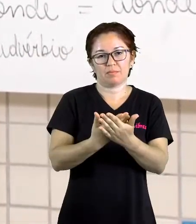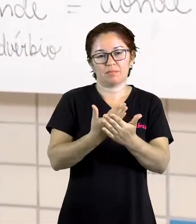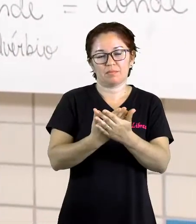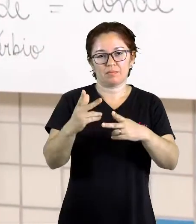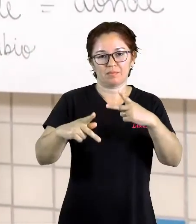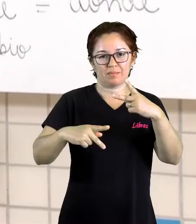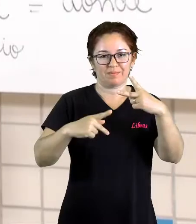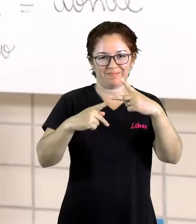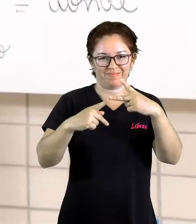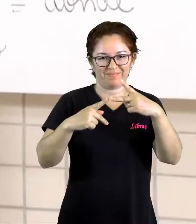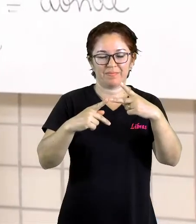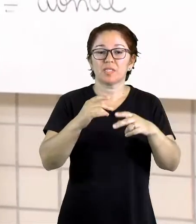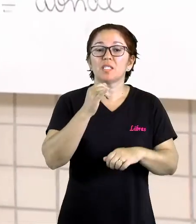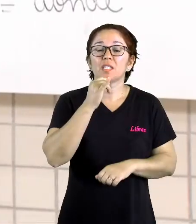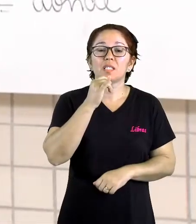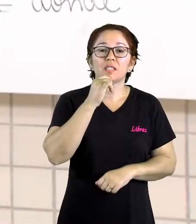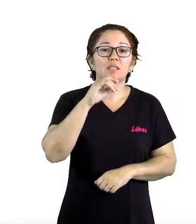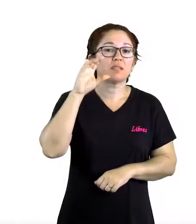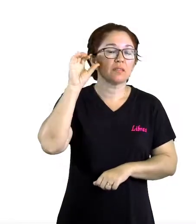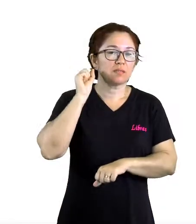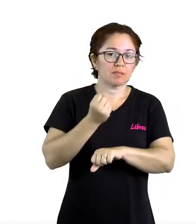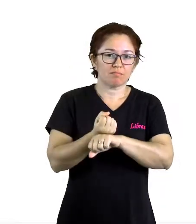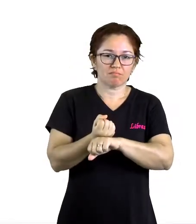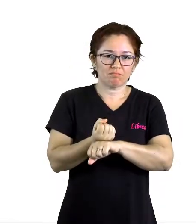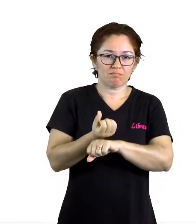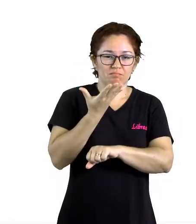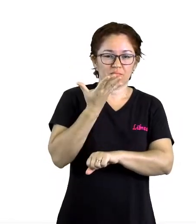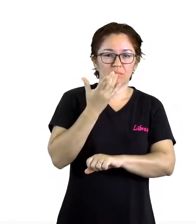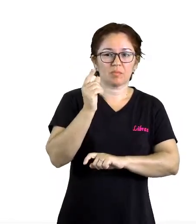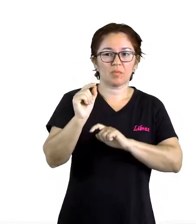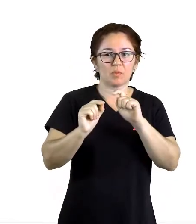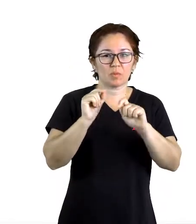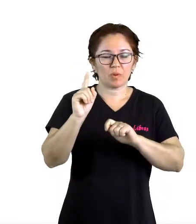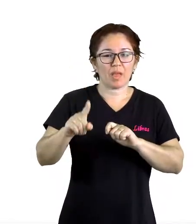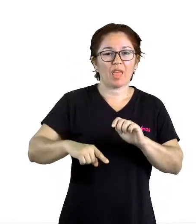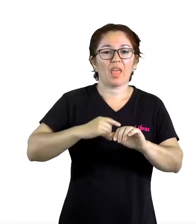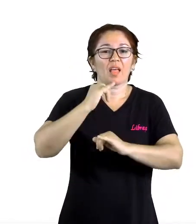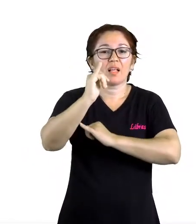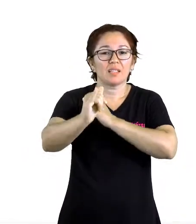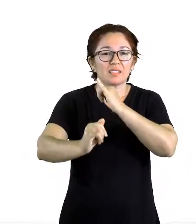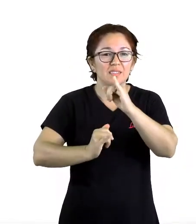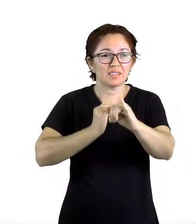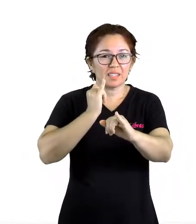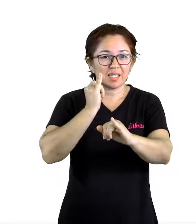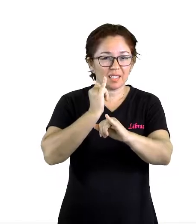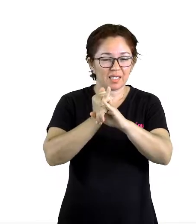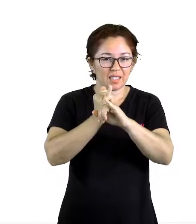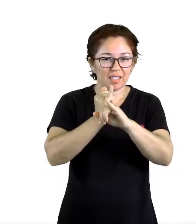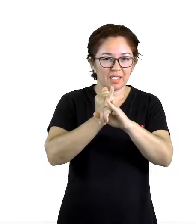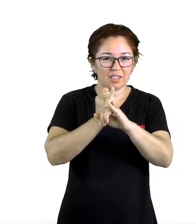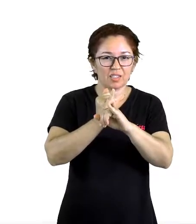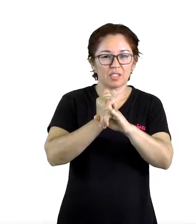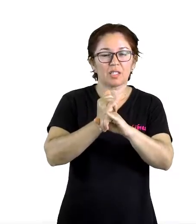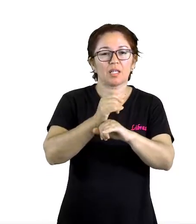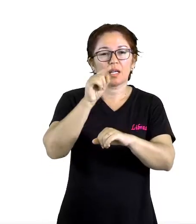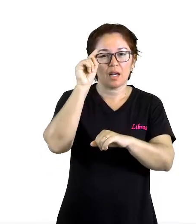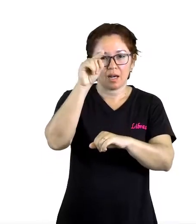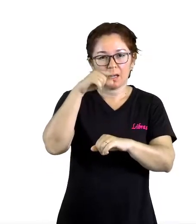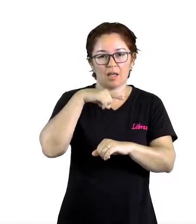Os podcasts são arquivos de áudio que ficam disponíveis na internet para serem escutados a qualquer